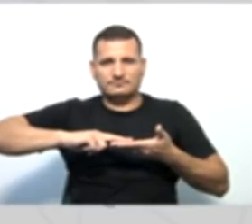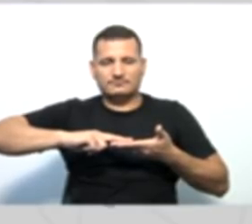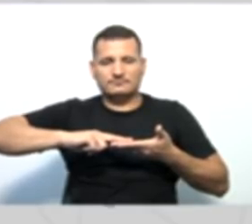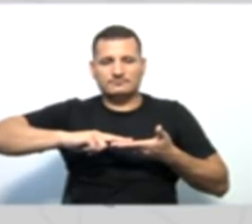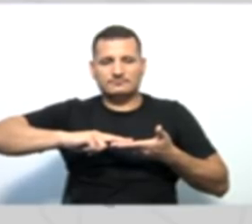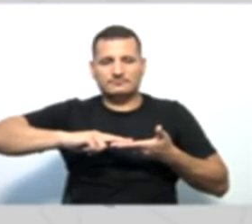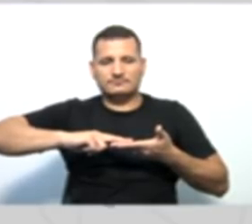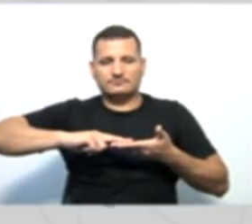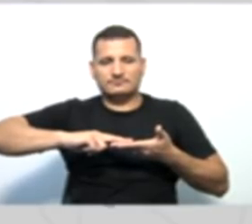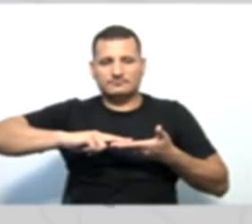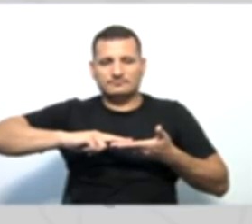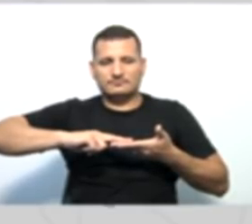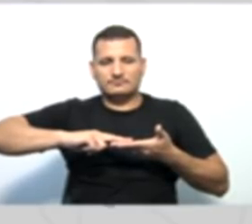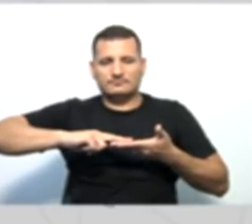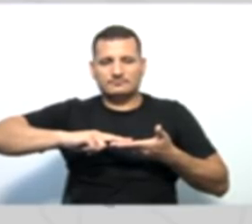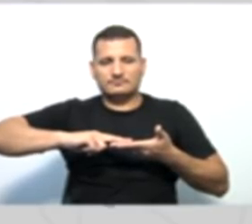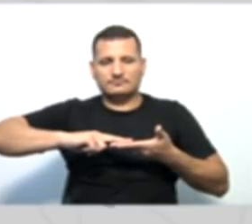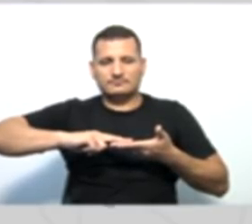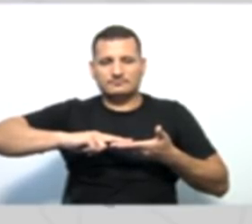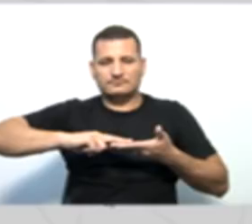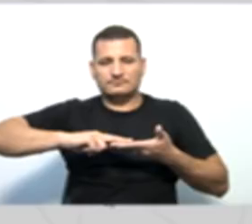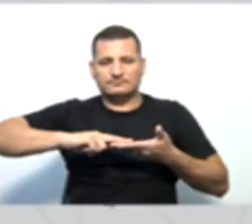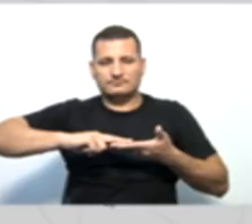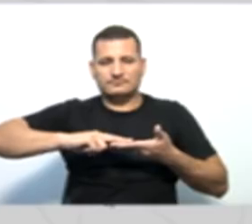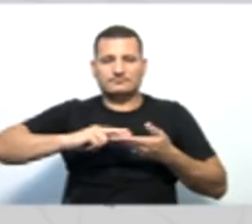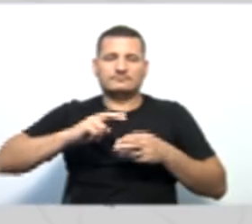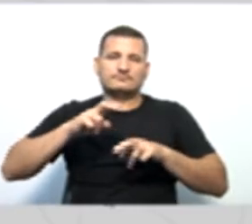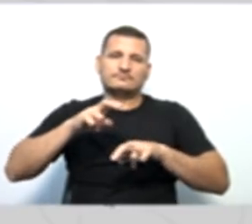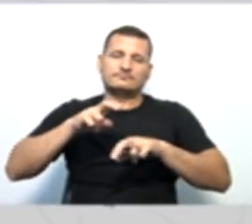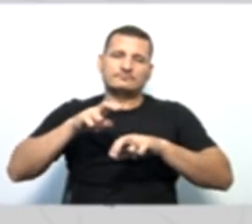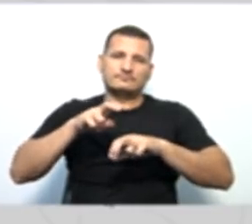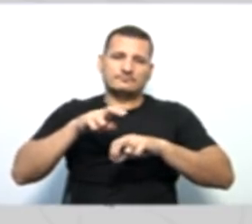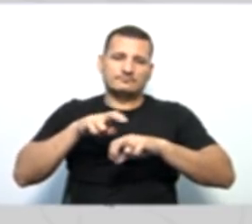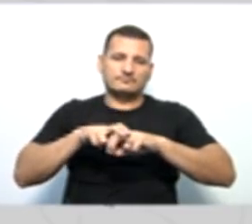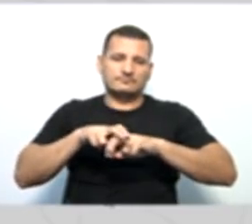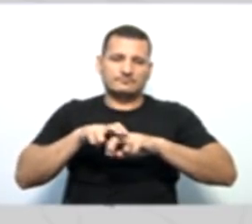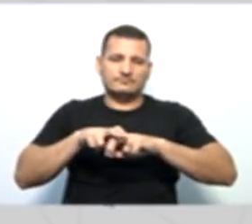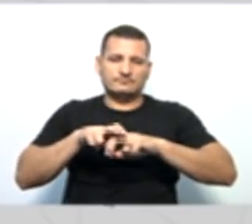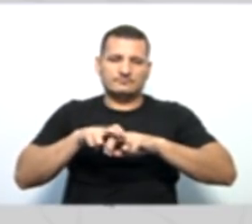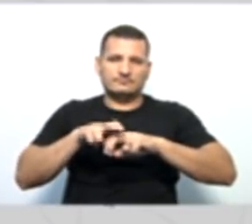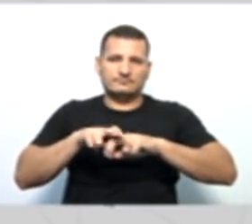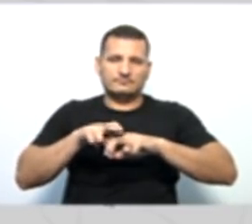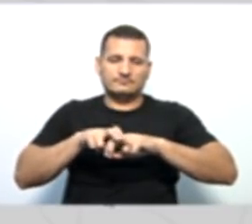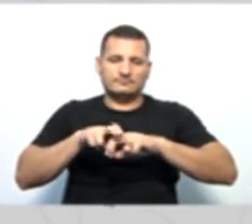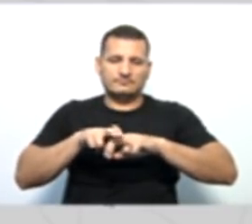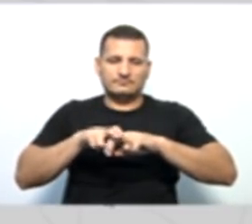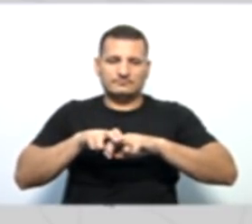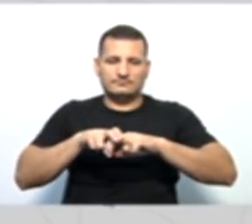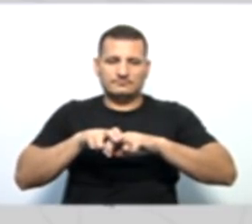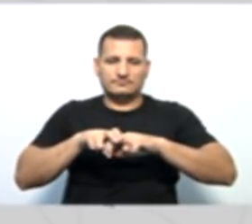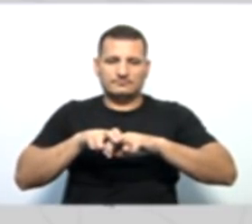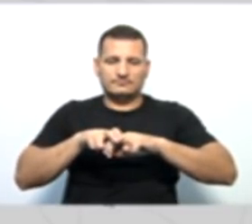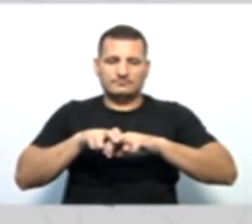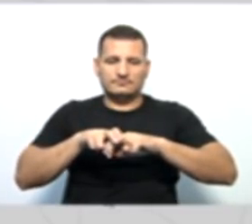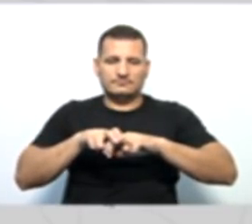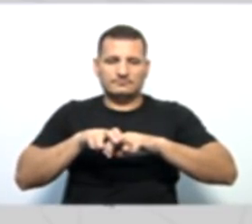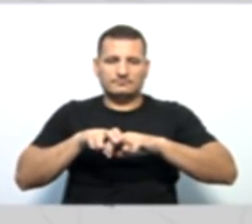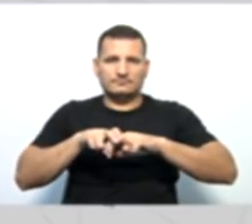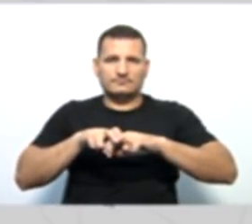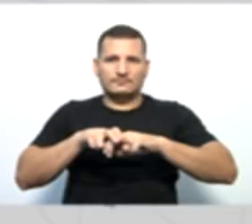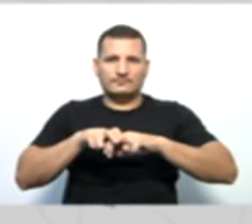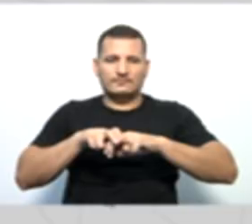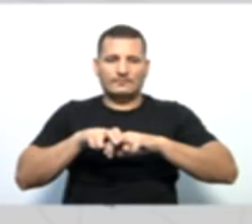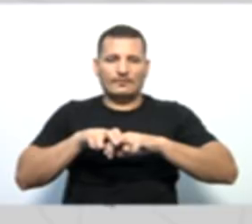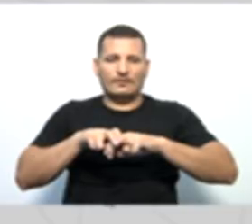cabeça, tá? Se sentada, posicionar a cabeça entre as pernas e posicionar para baixo,